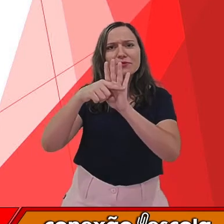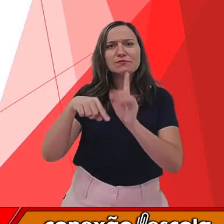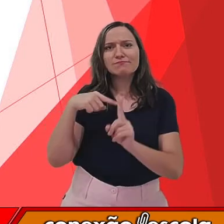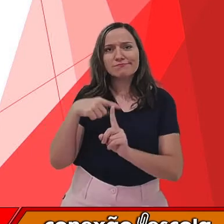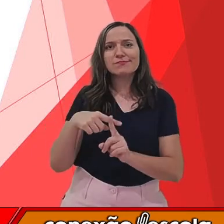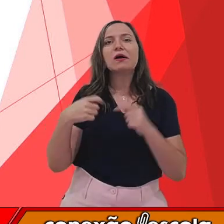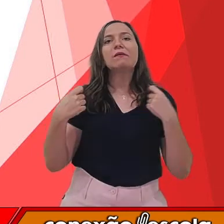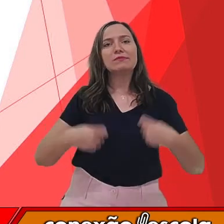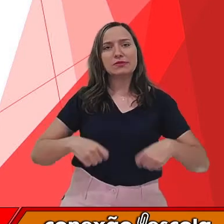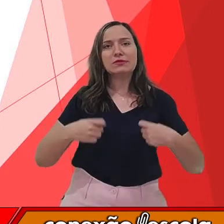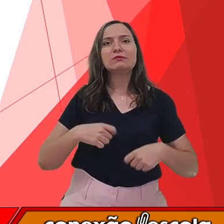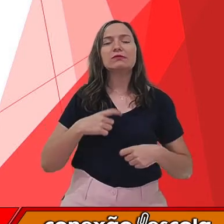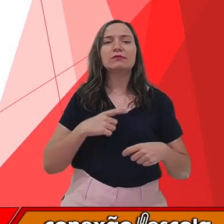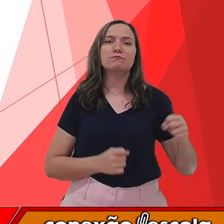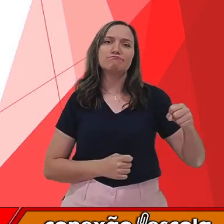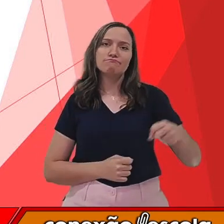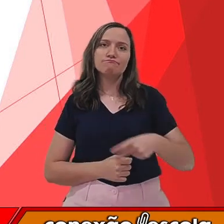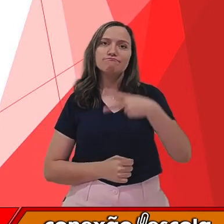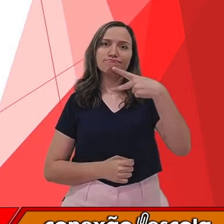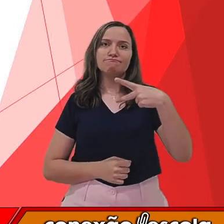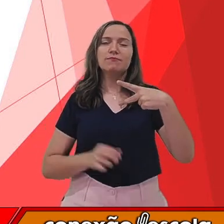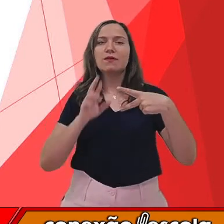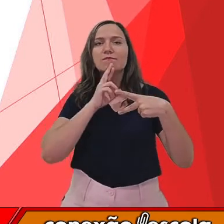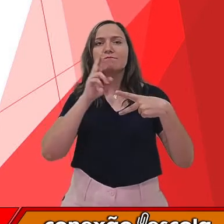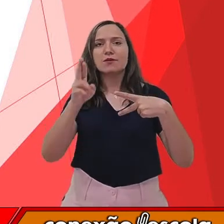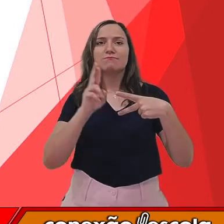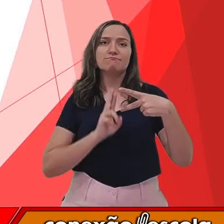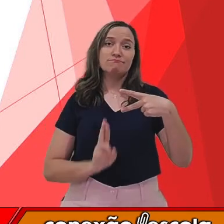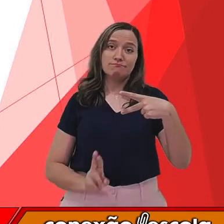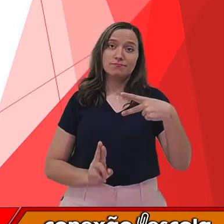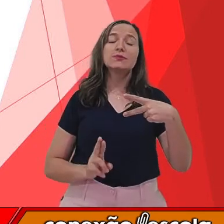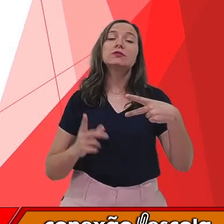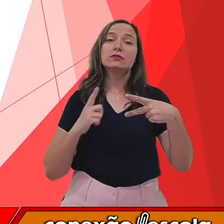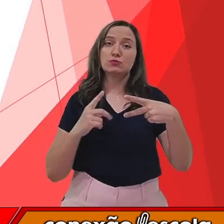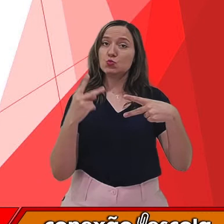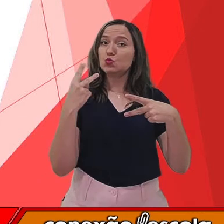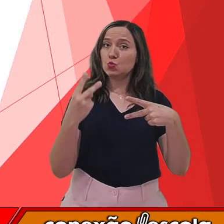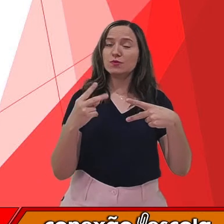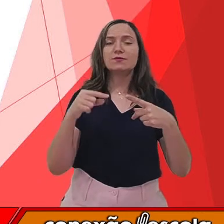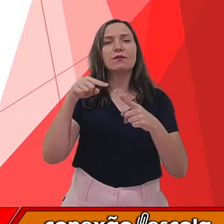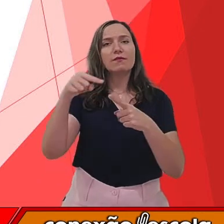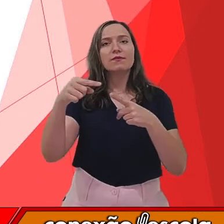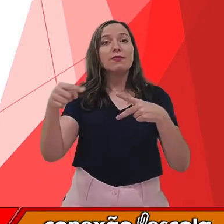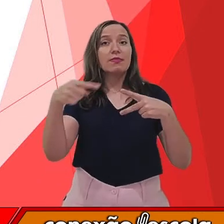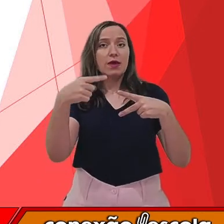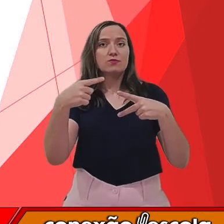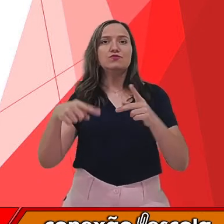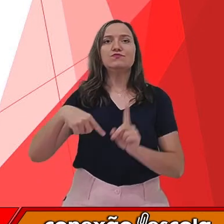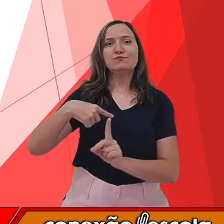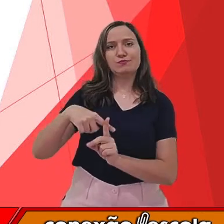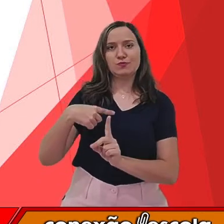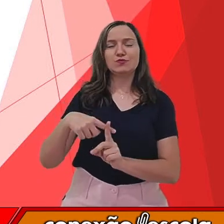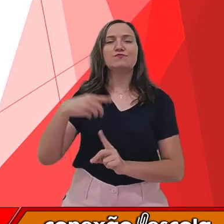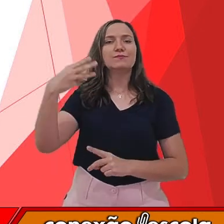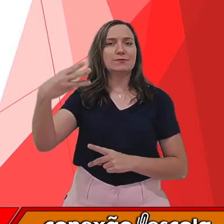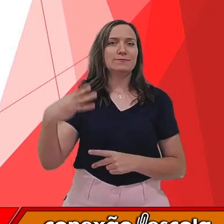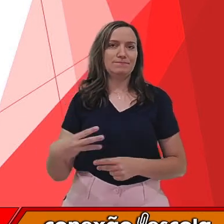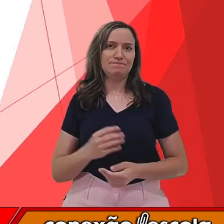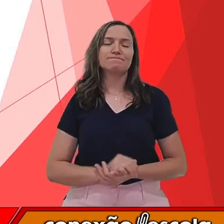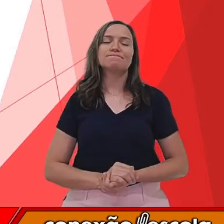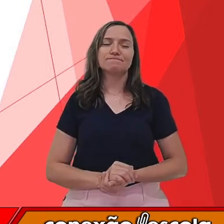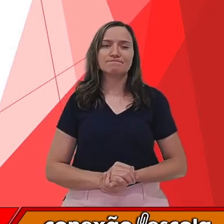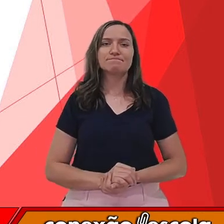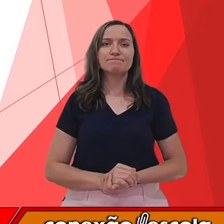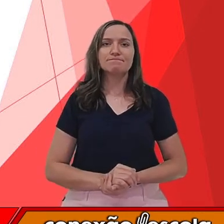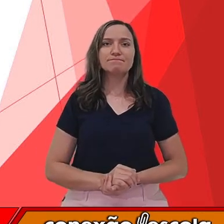eu abro a minha equação em dois momentos uma Considerando o o ativo e outra considerando três positivo